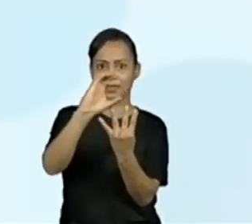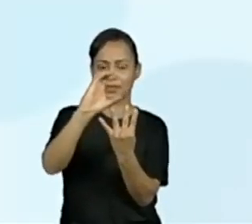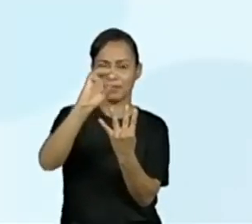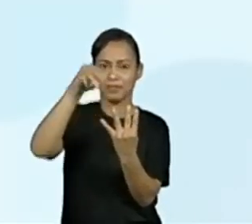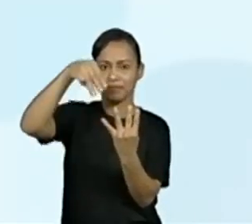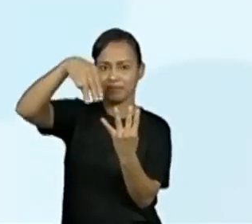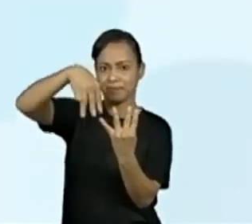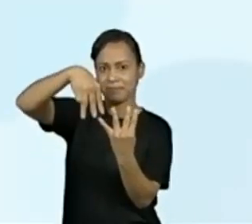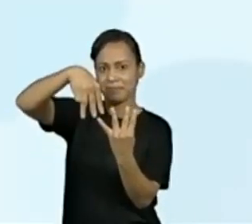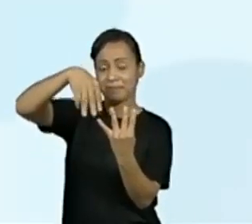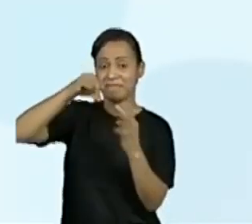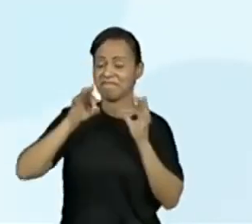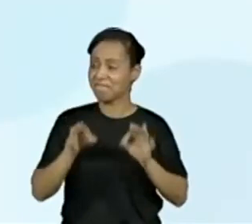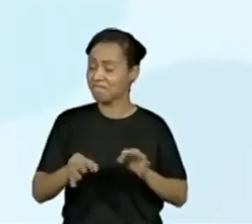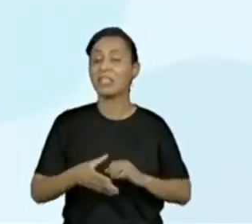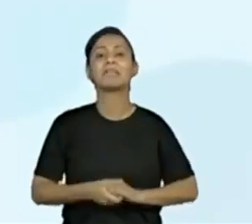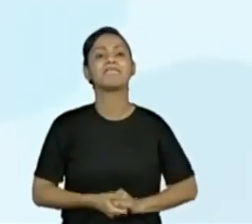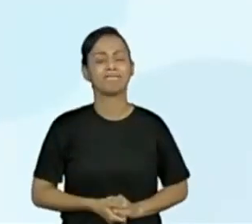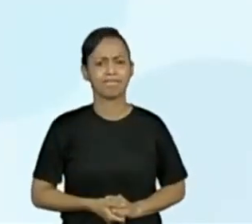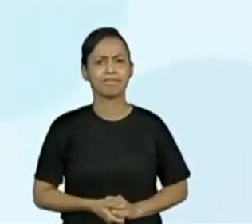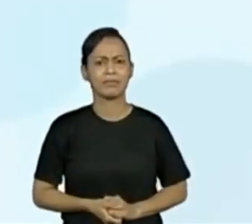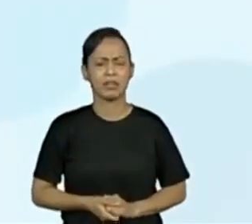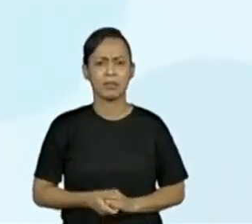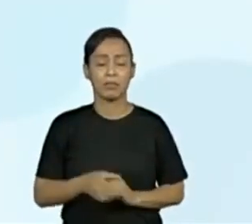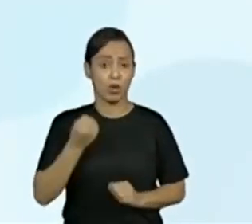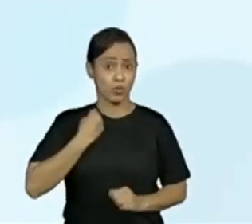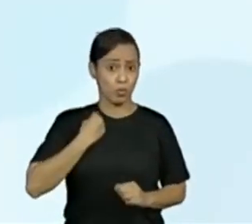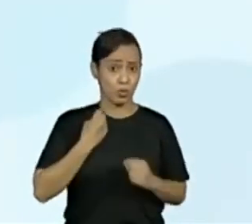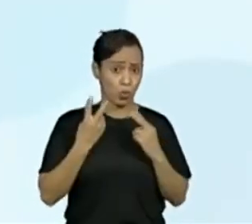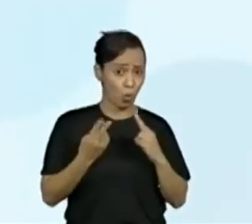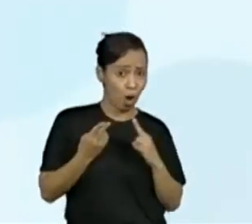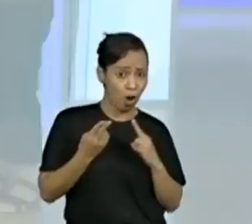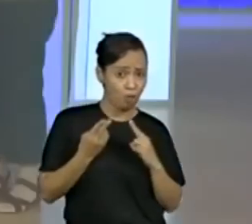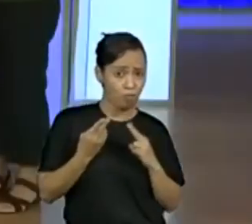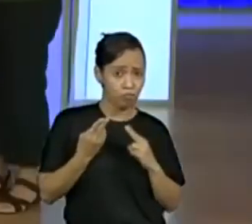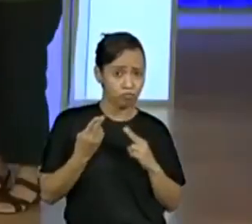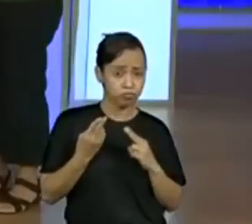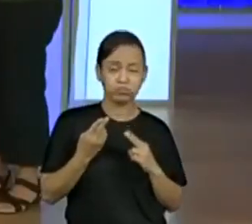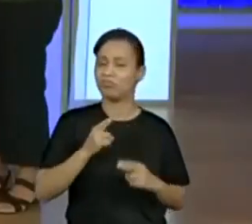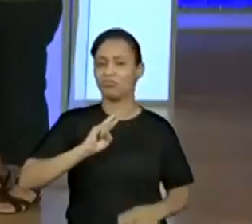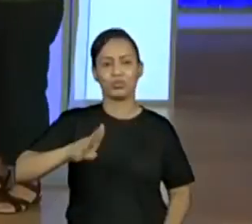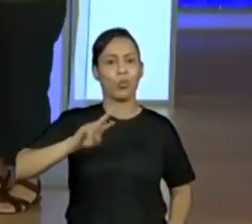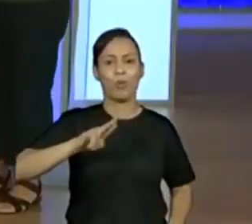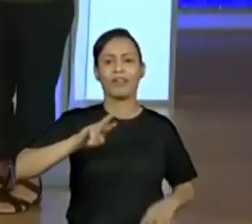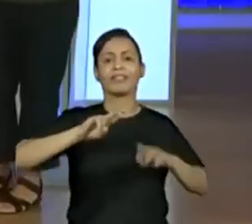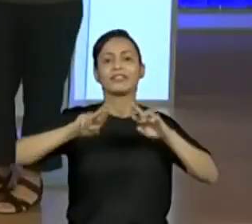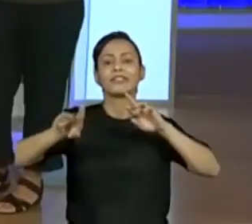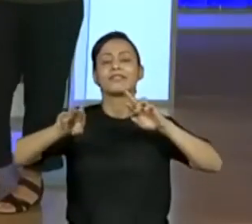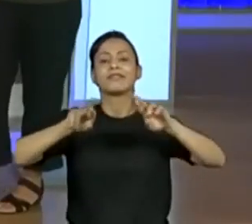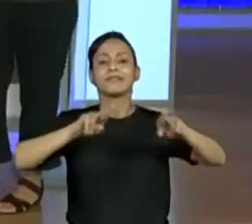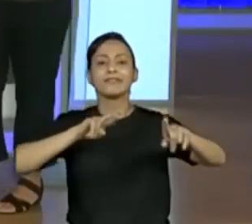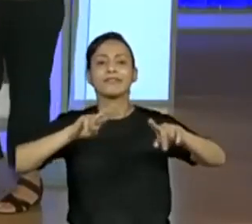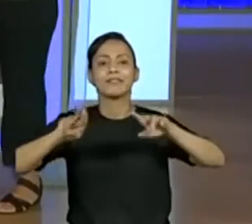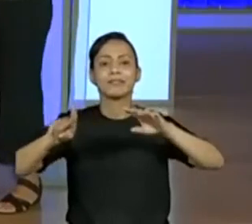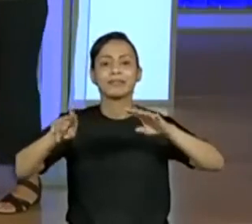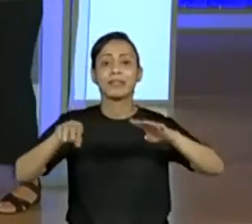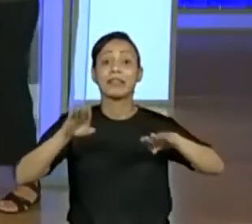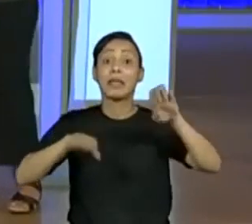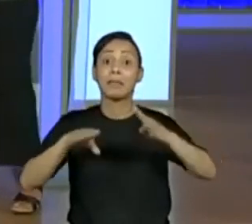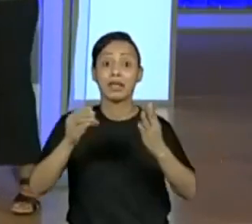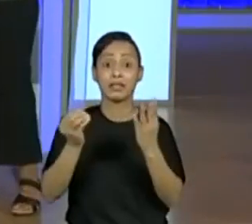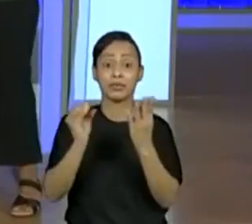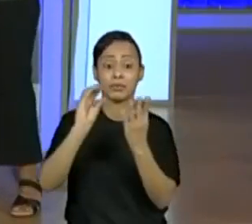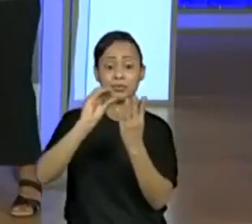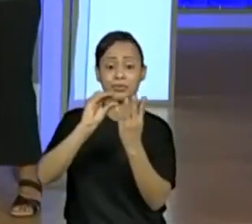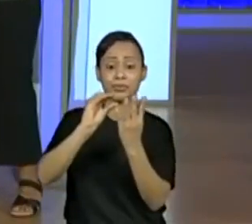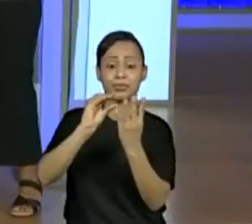não têm o mesmo valor, né, professora? Isso eu tenho certeza que eles já aprenderam. Exatamente, de acordo com a posição que eles ocupam, não é?